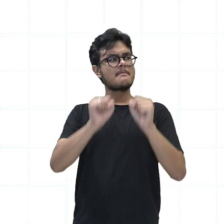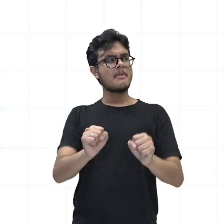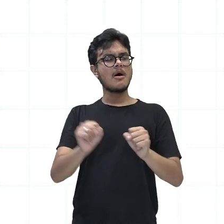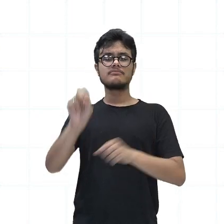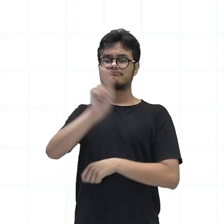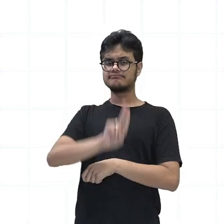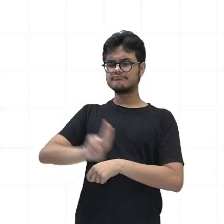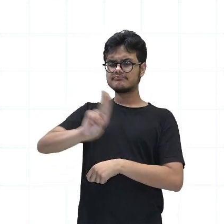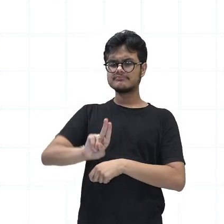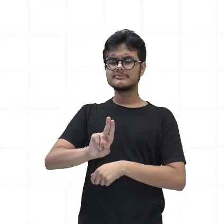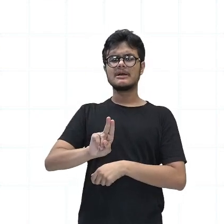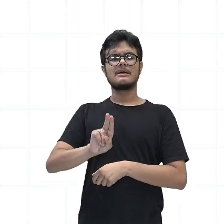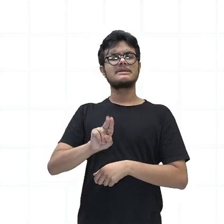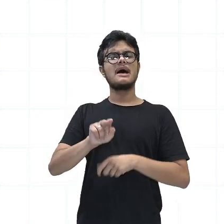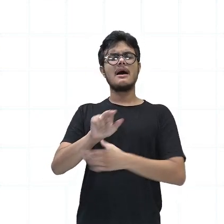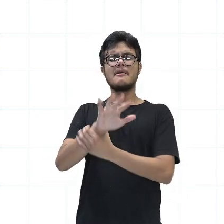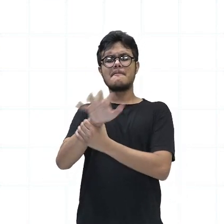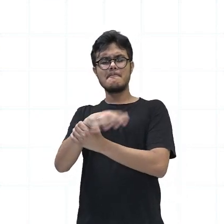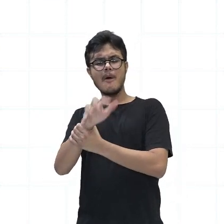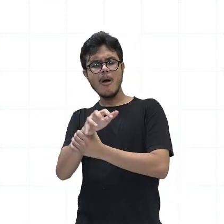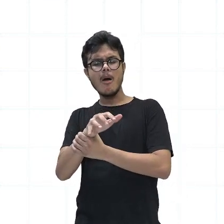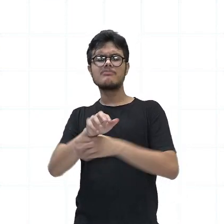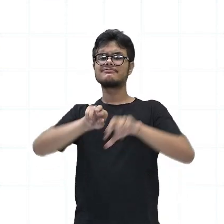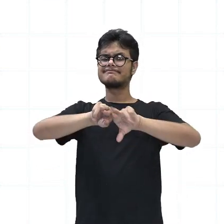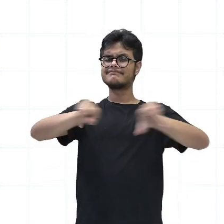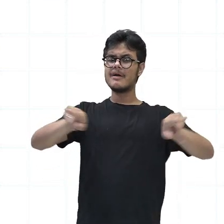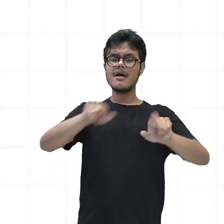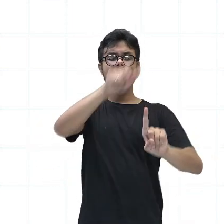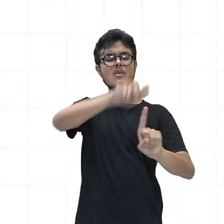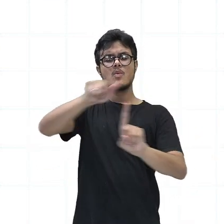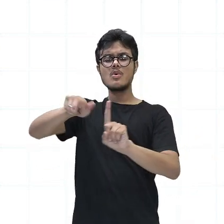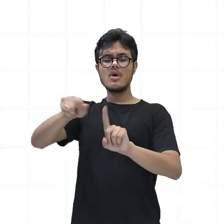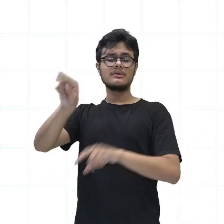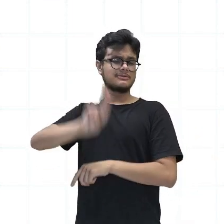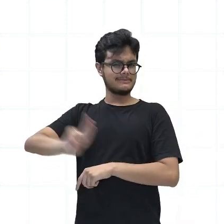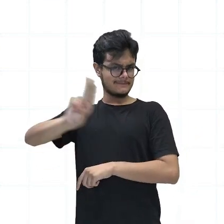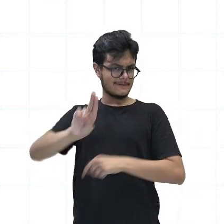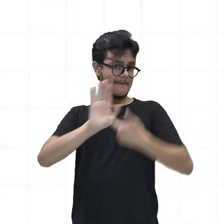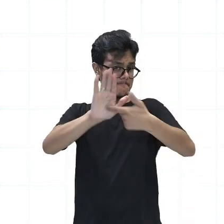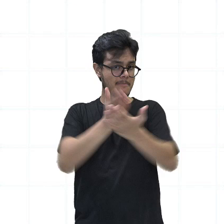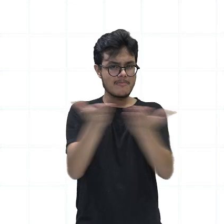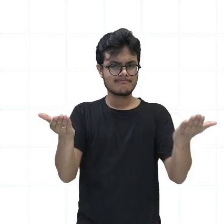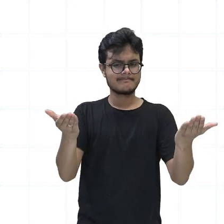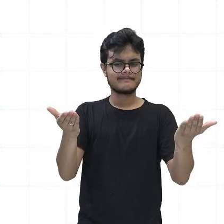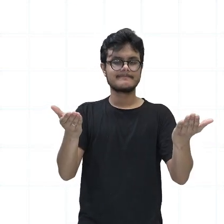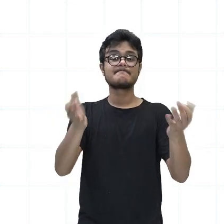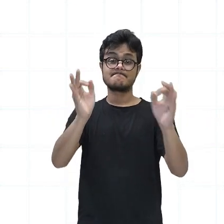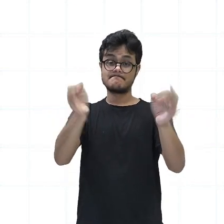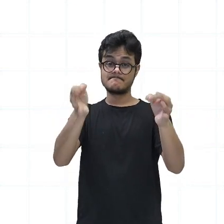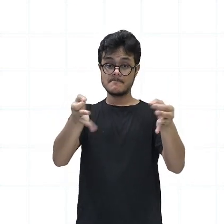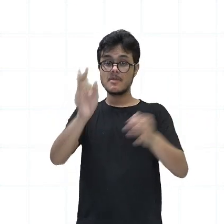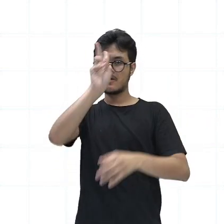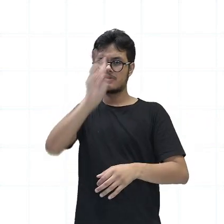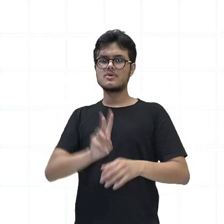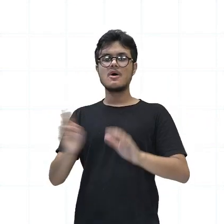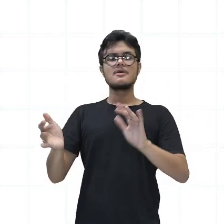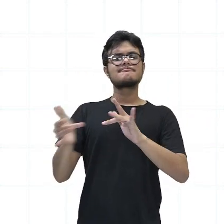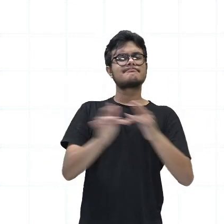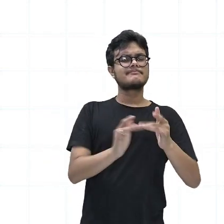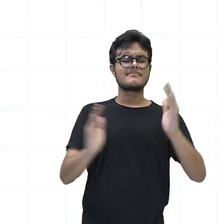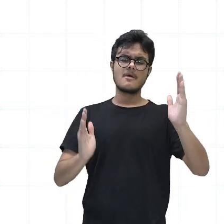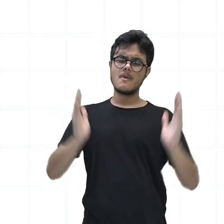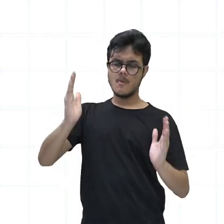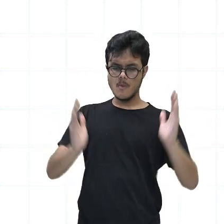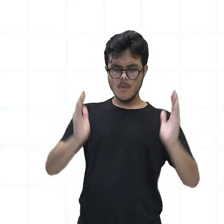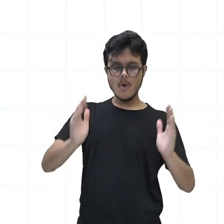manipulados, segurados ou interagidos pelos atores durante a apresentação para enfatizar a ação da história, fornecer